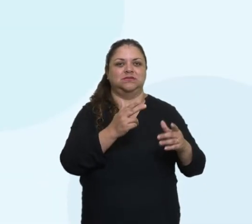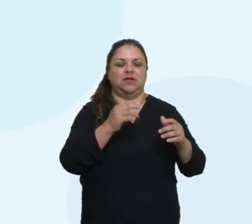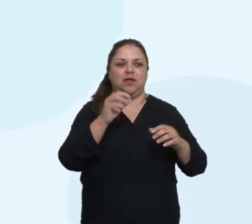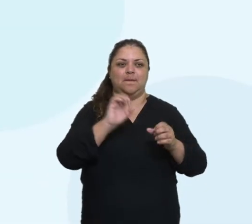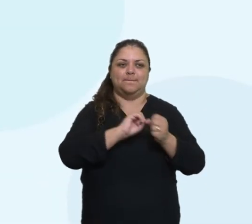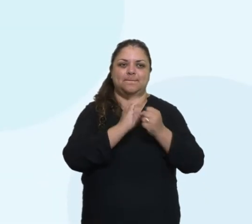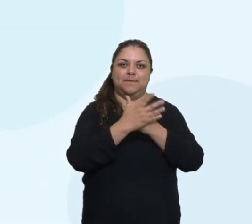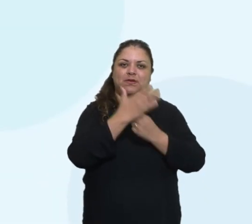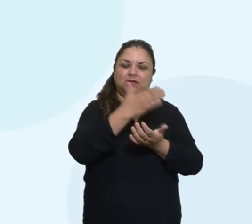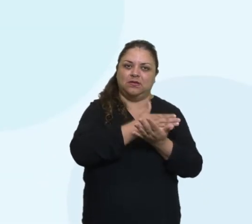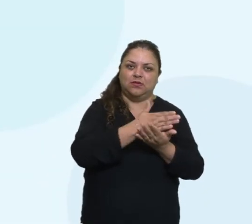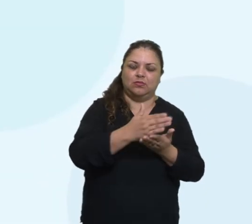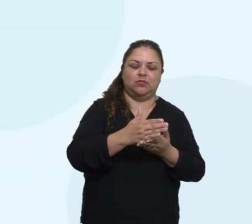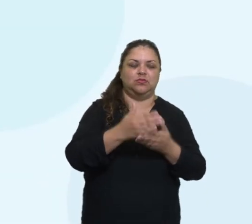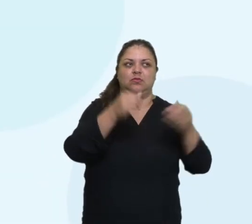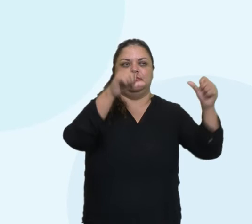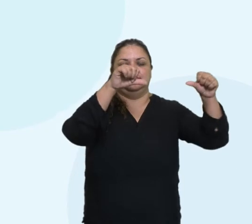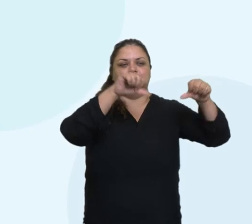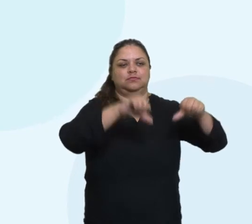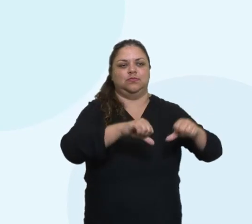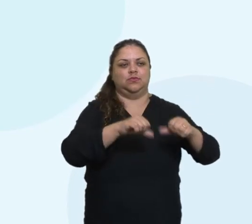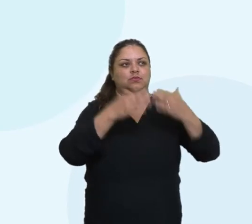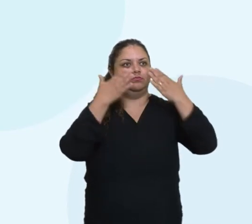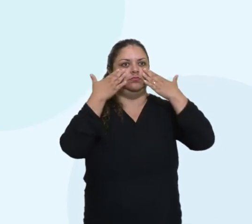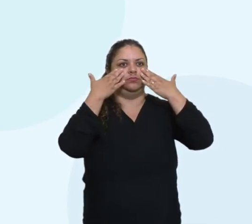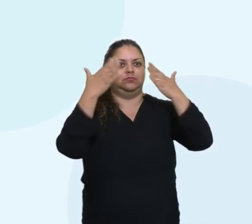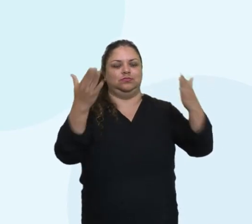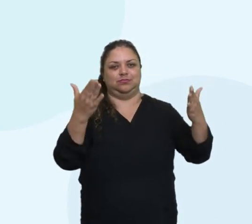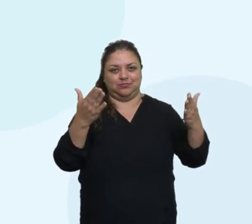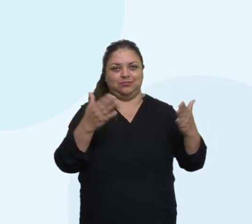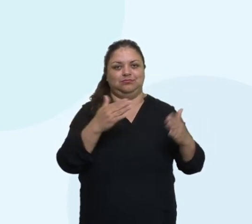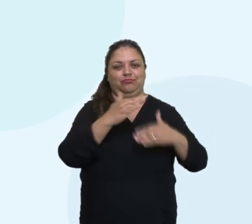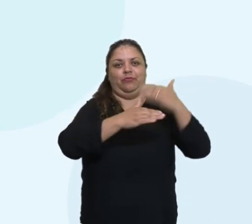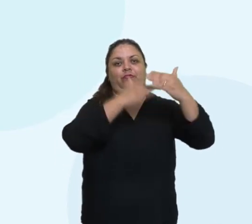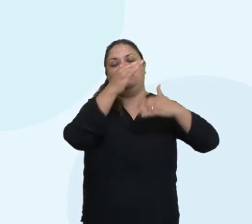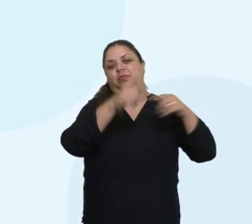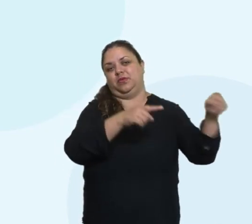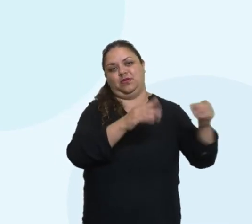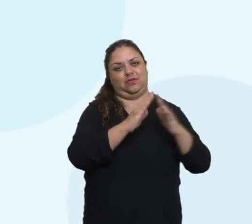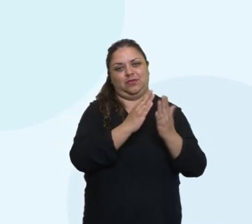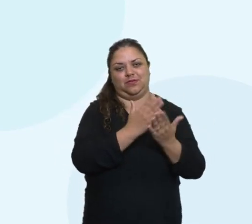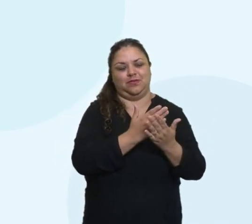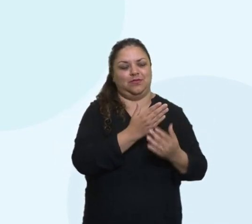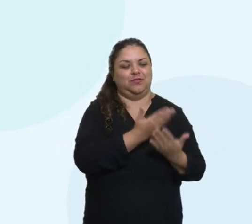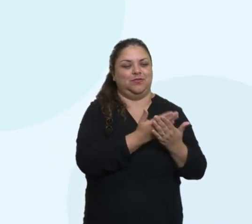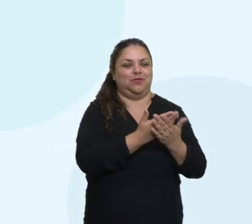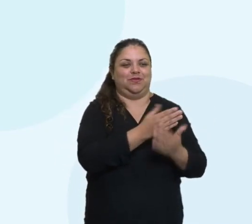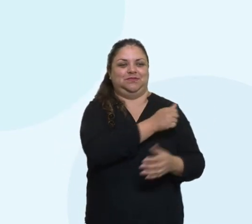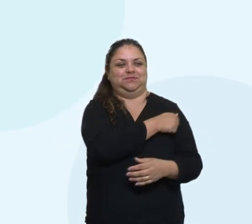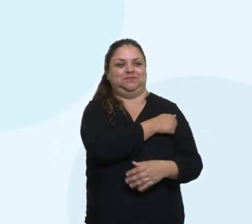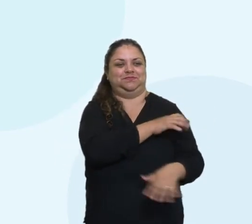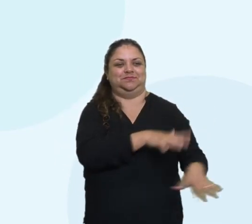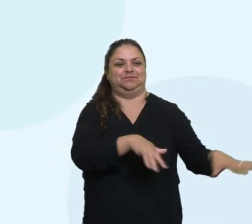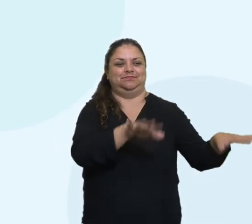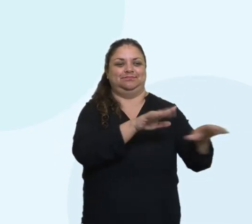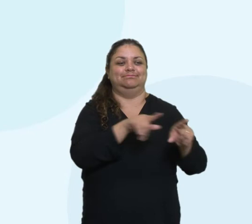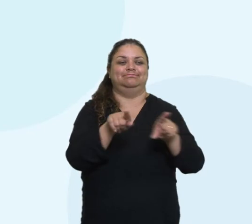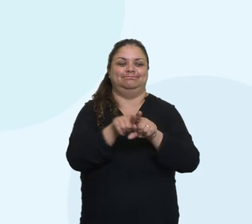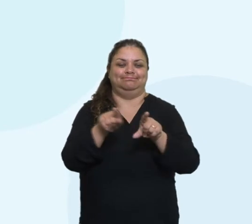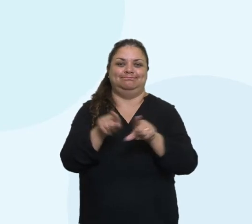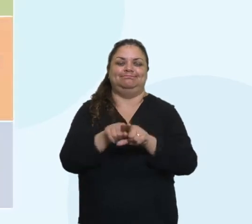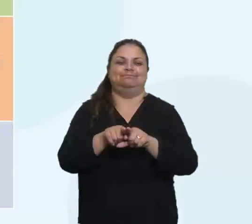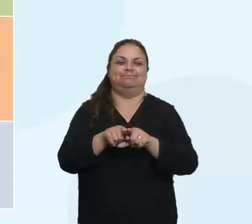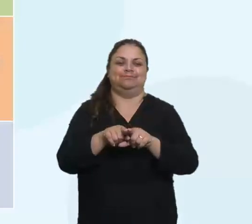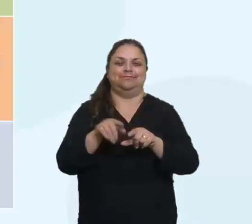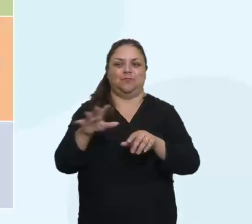orientador ali prioriza o desenvolvimento integral dos Estudantes né como eu comentei vocês e a competência socioemocional a loja da bastante